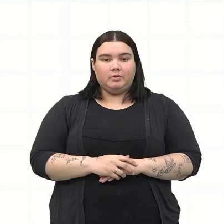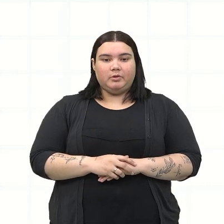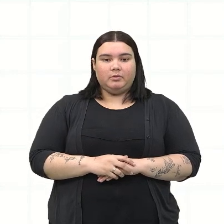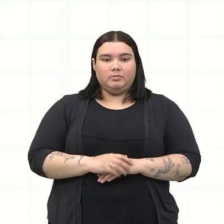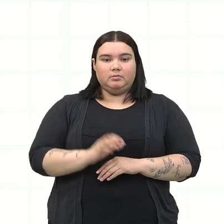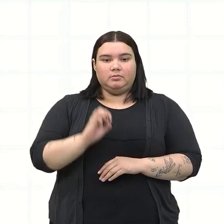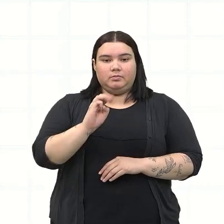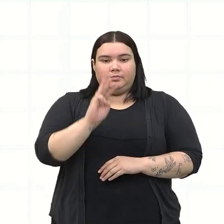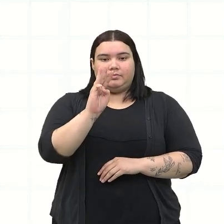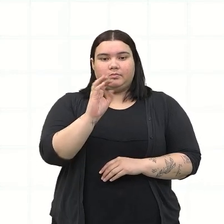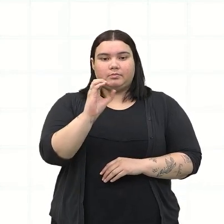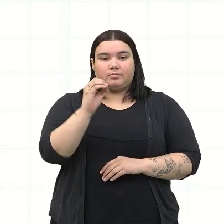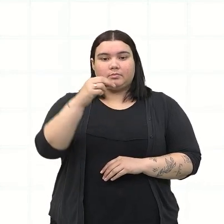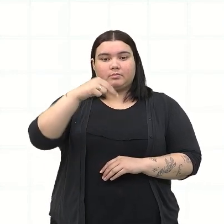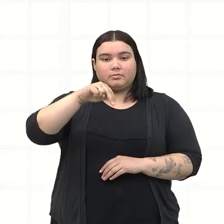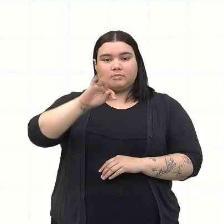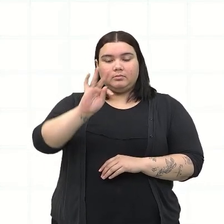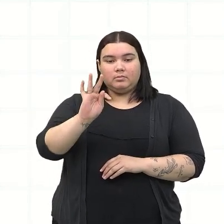won't.